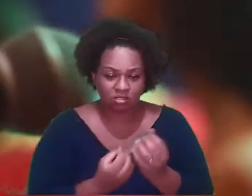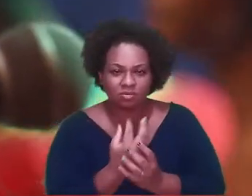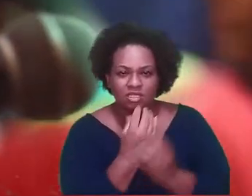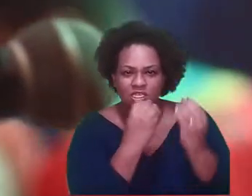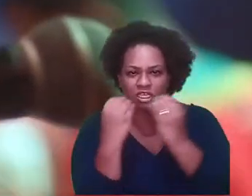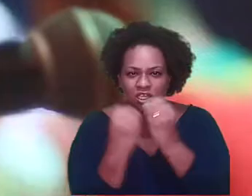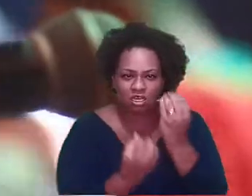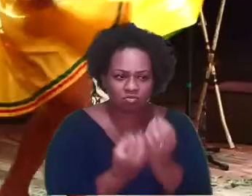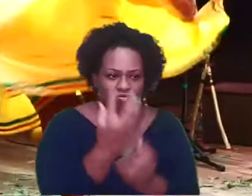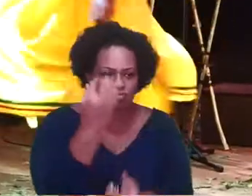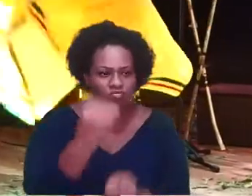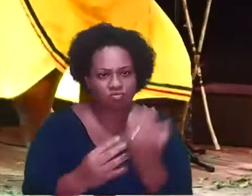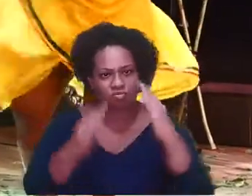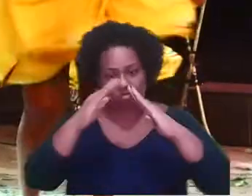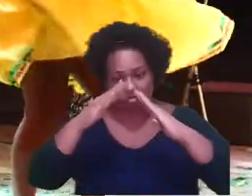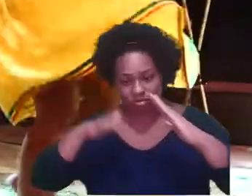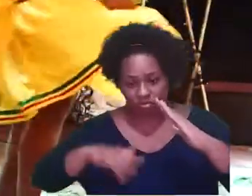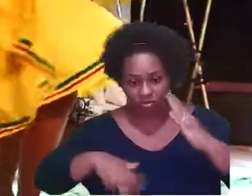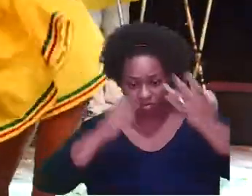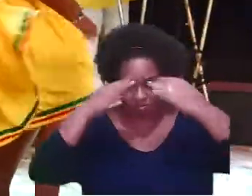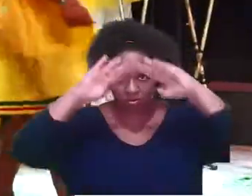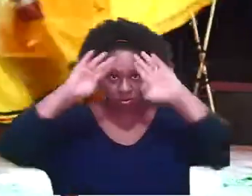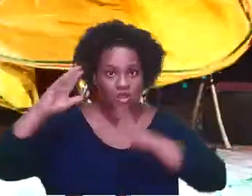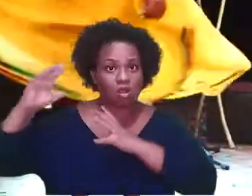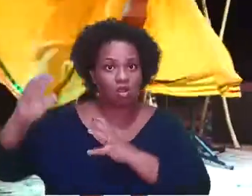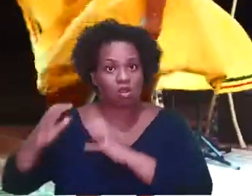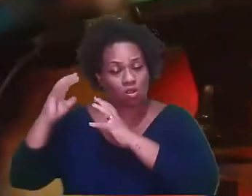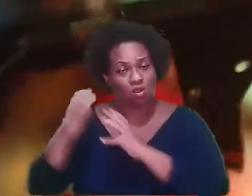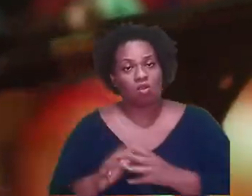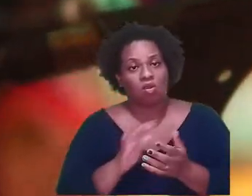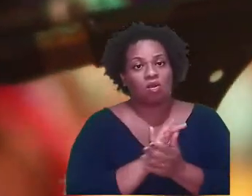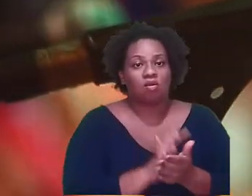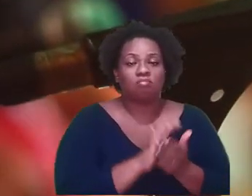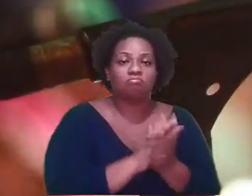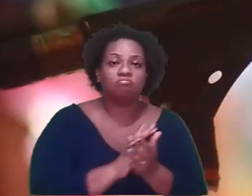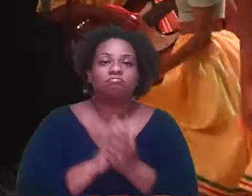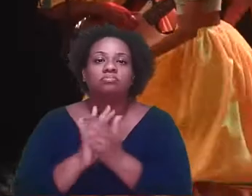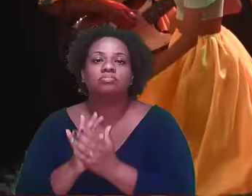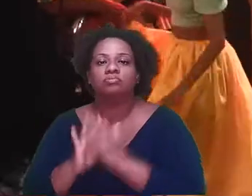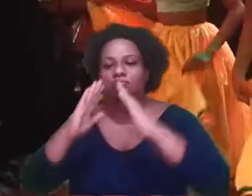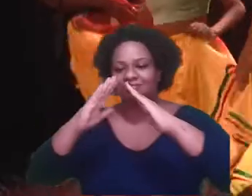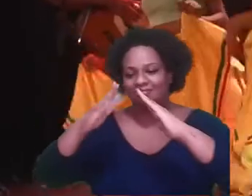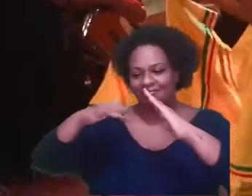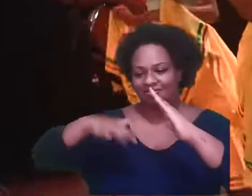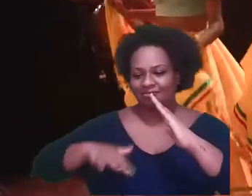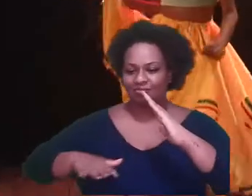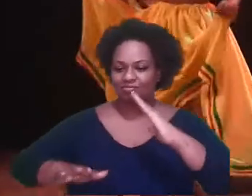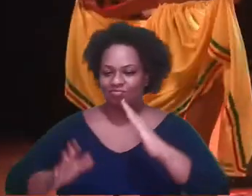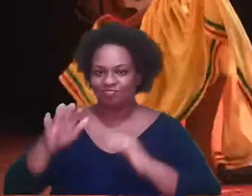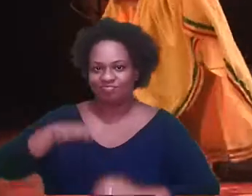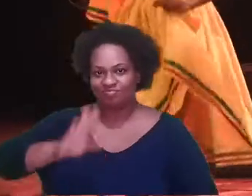Na tenda de Oxóssi tem coco de quebra-pedra também. Na casa de Oiatogum, seu coresco